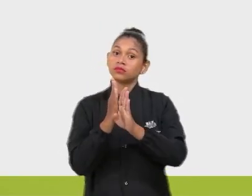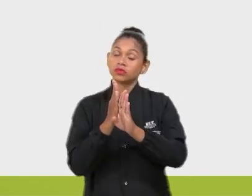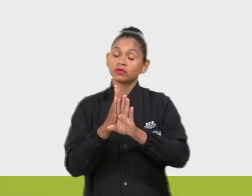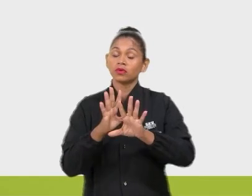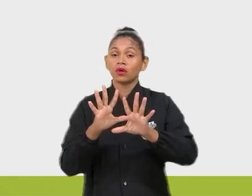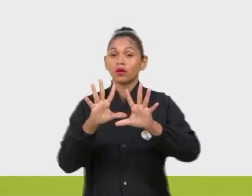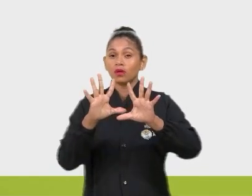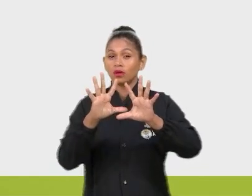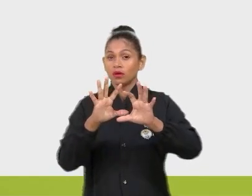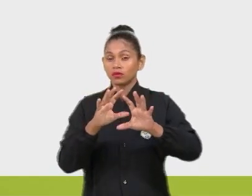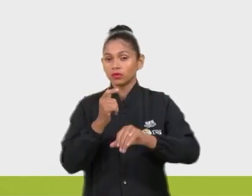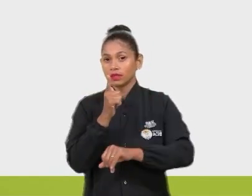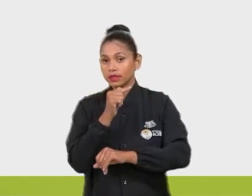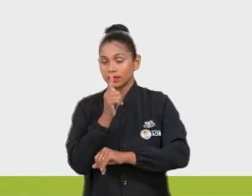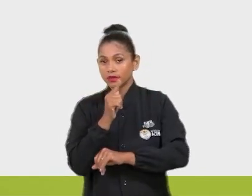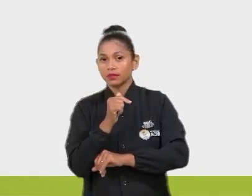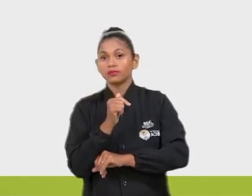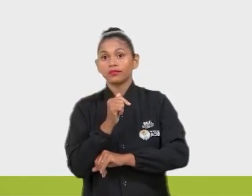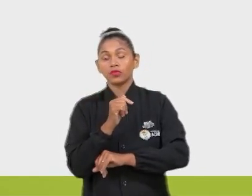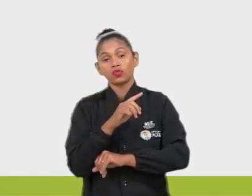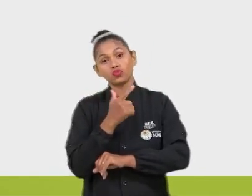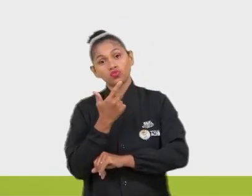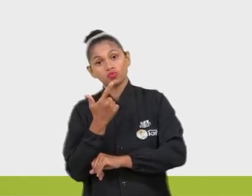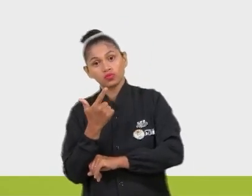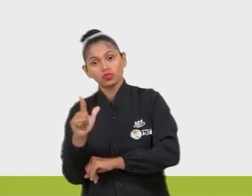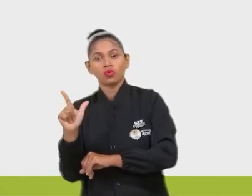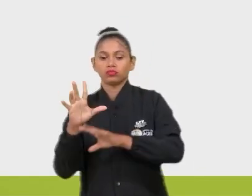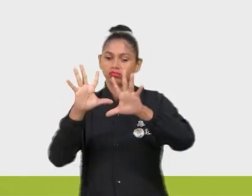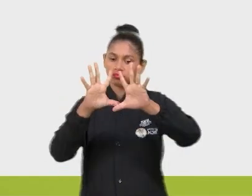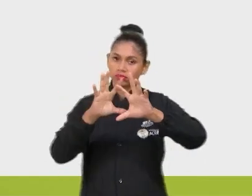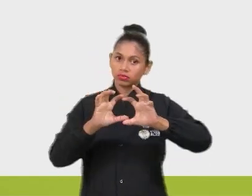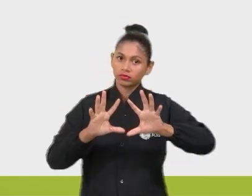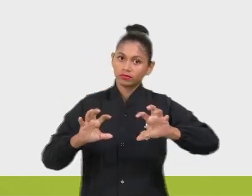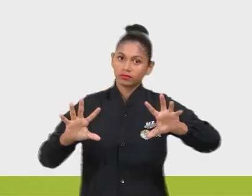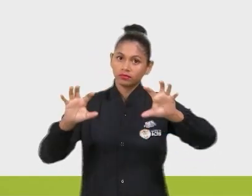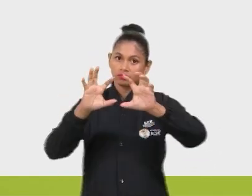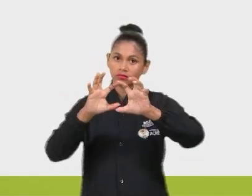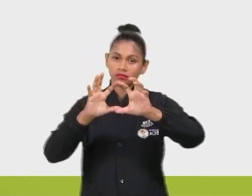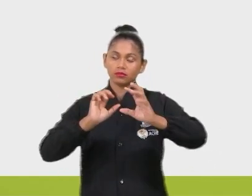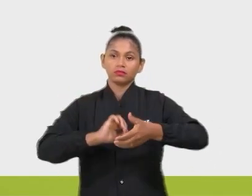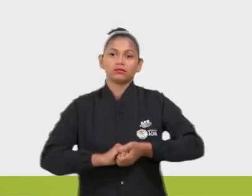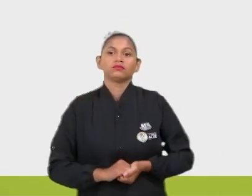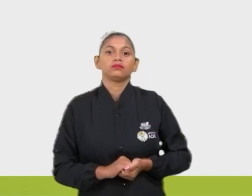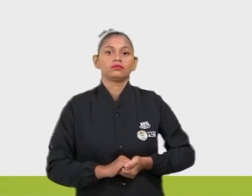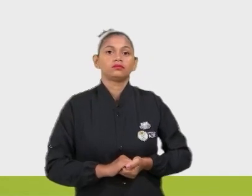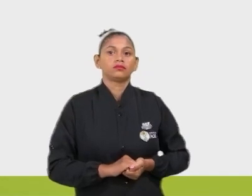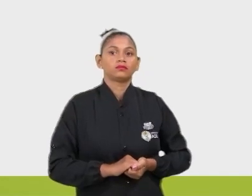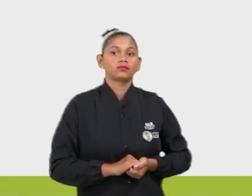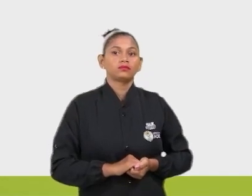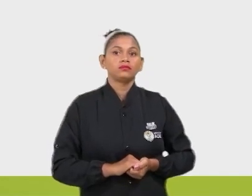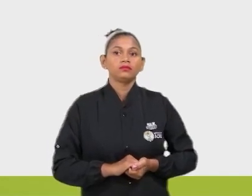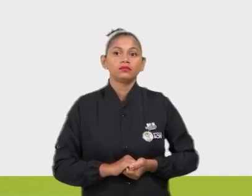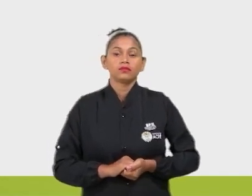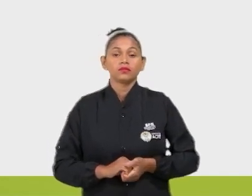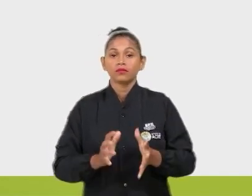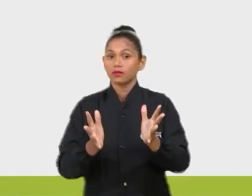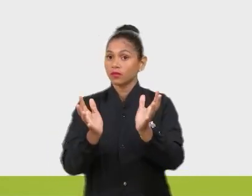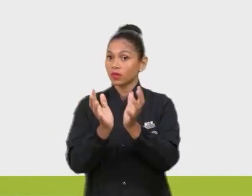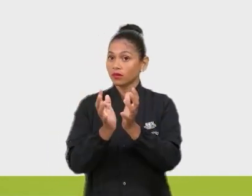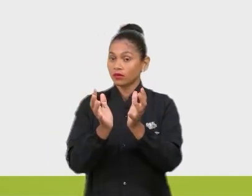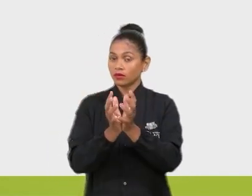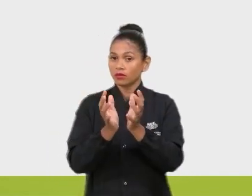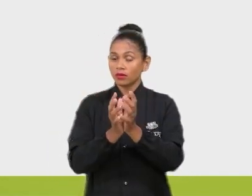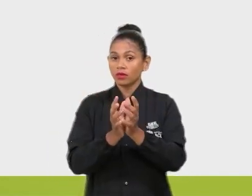natural no estado líquido e os demais no estado gasoso. Os grupos da